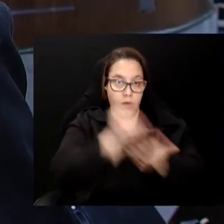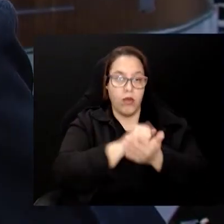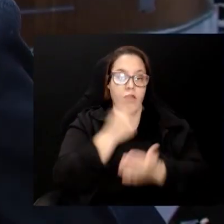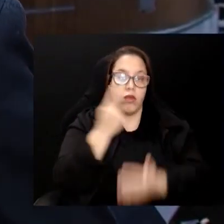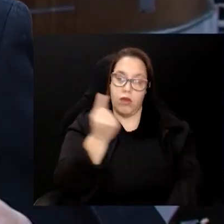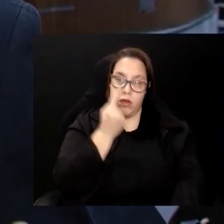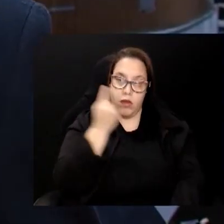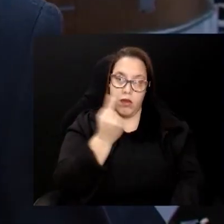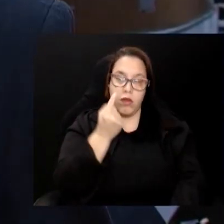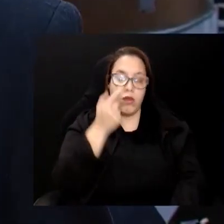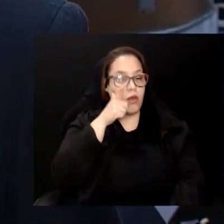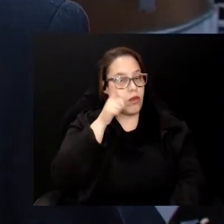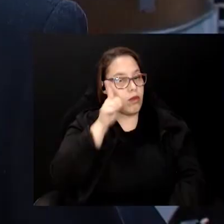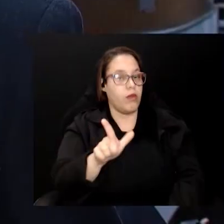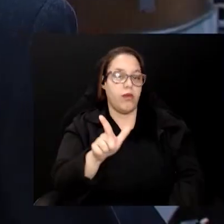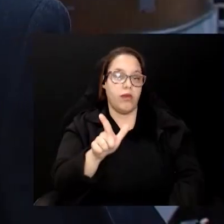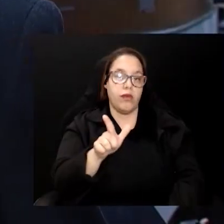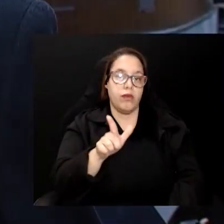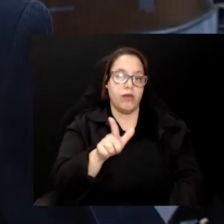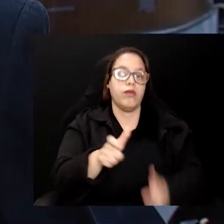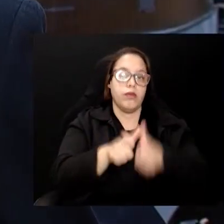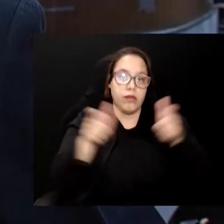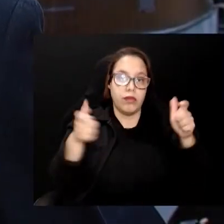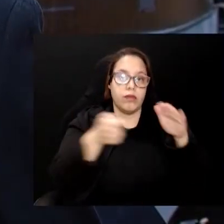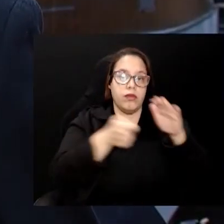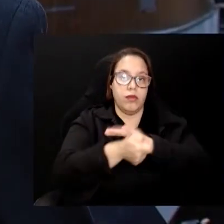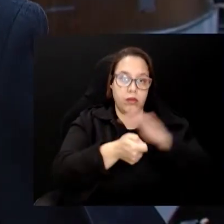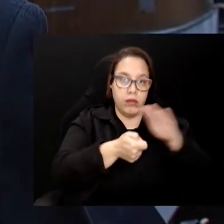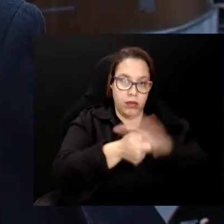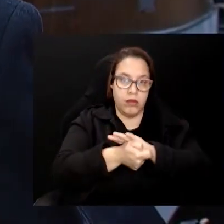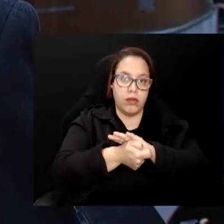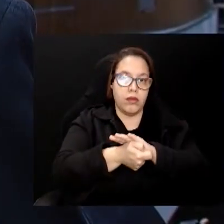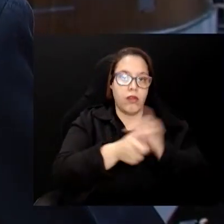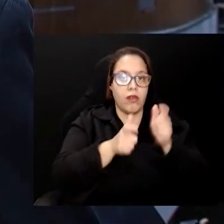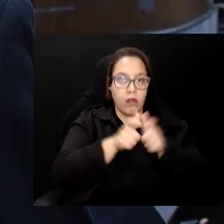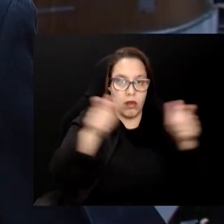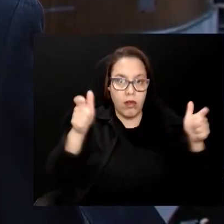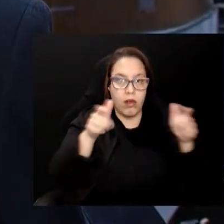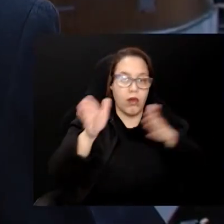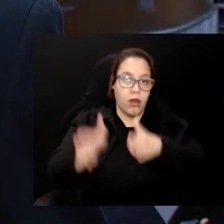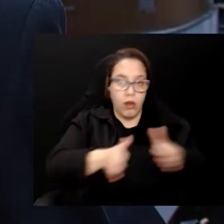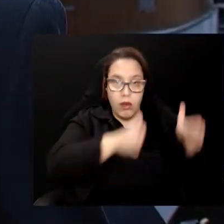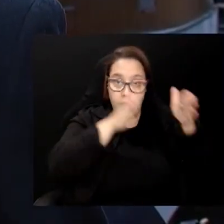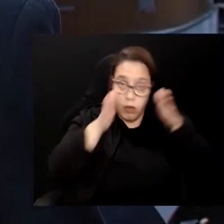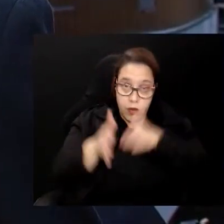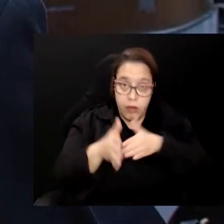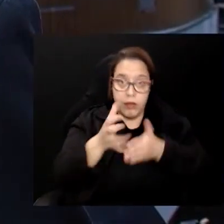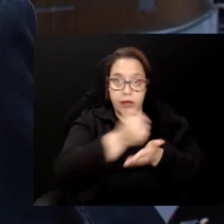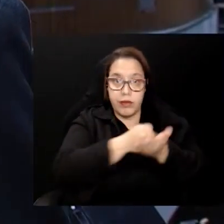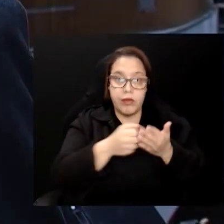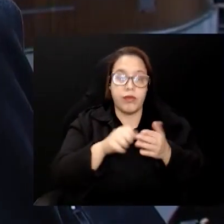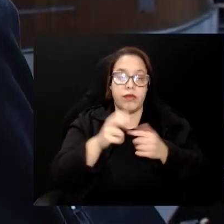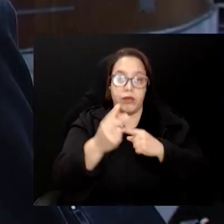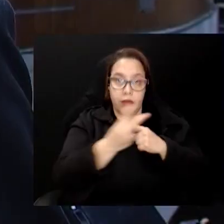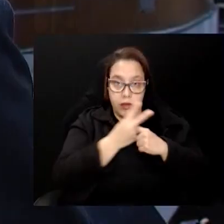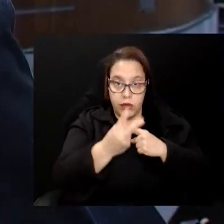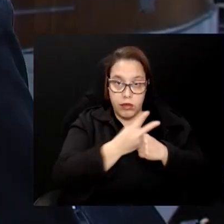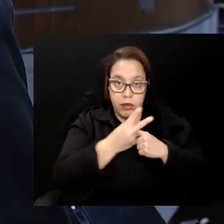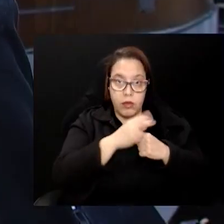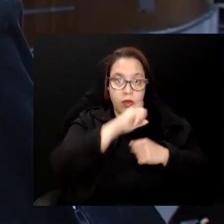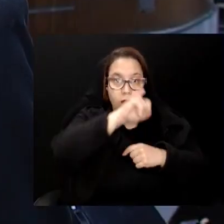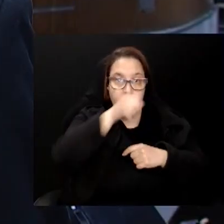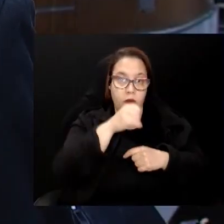capacidade de maior investimento, de aumentar a produção, de contrair empréstimos com juros menor. Então,